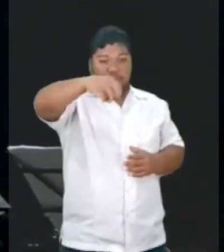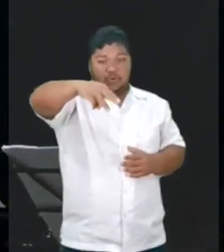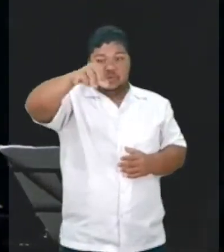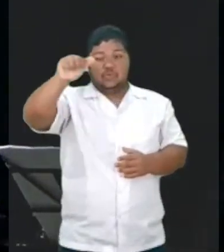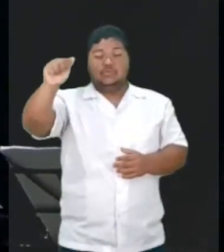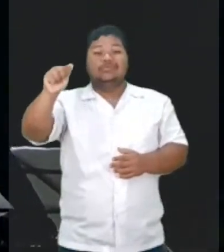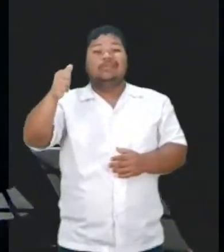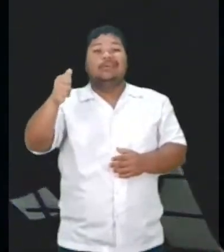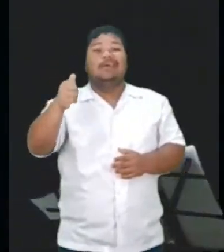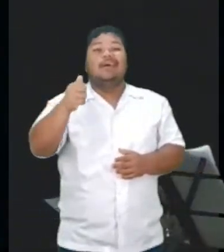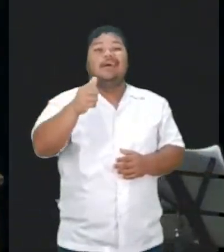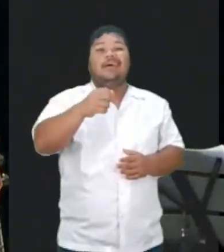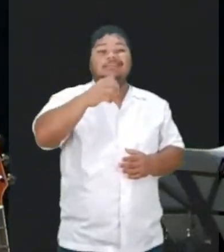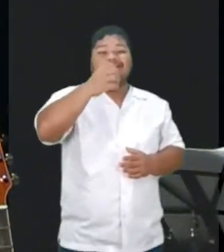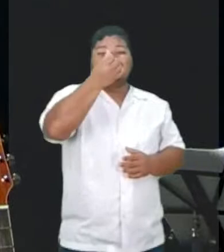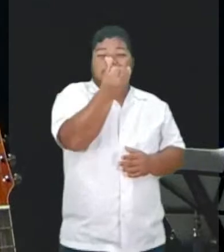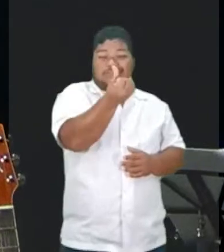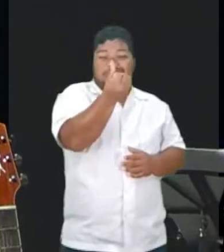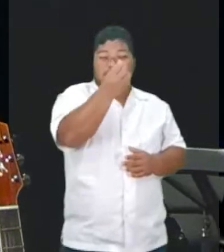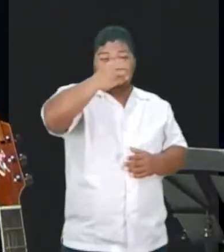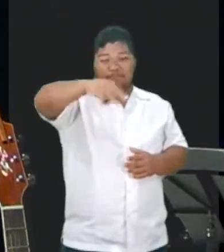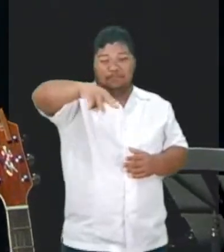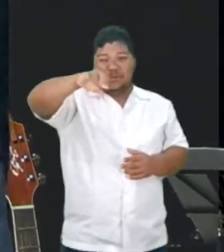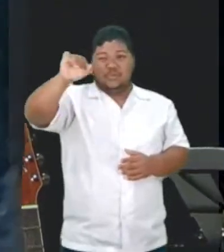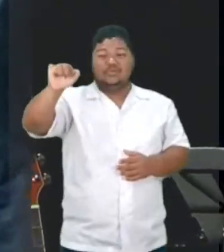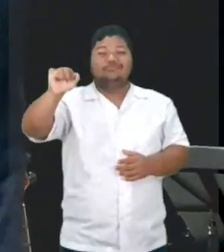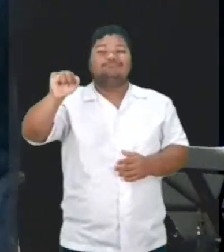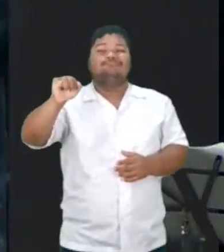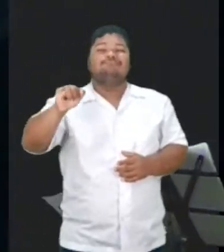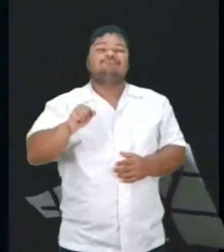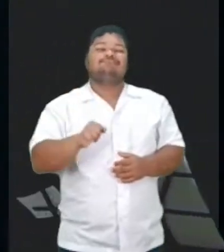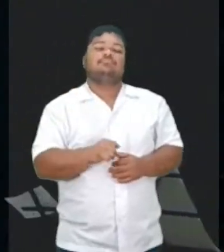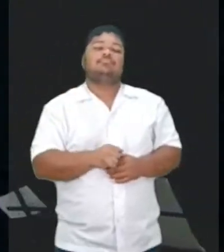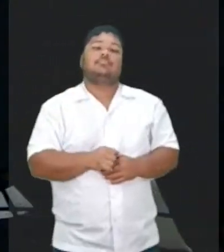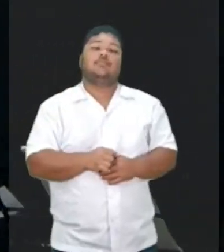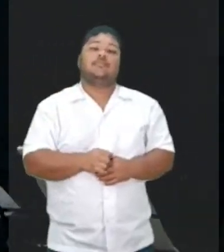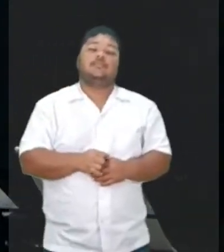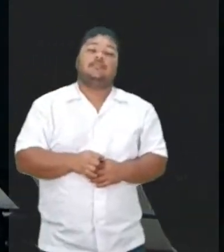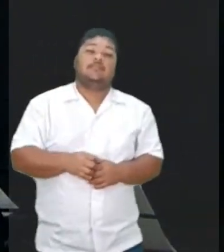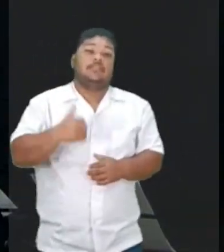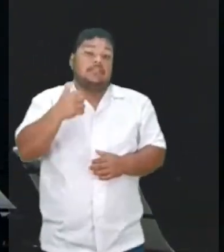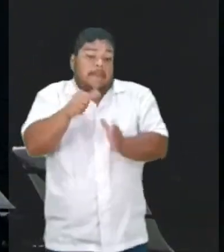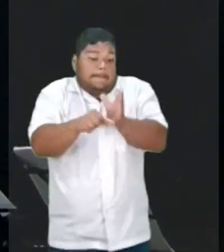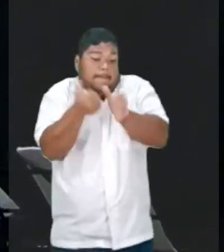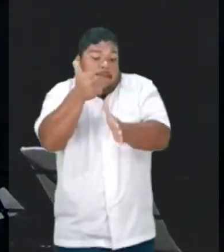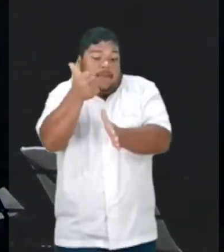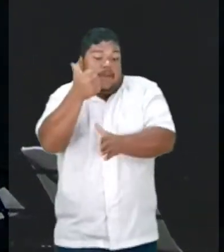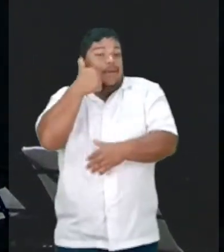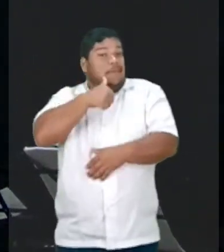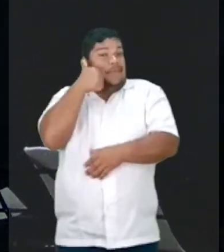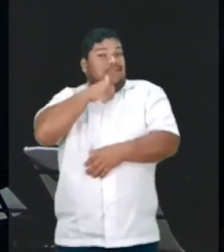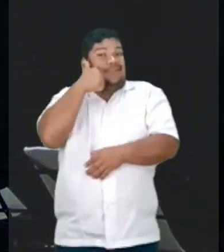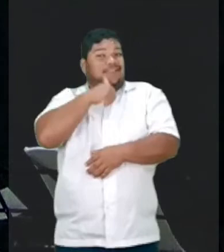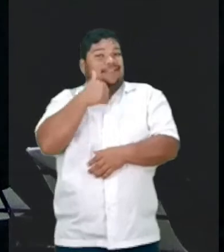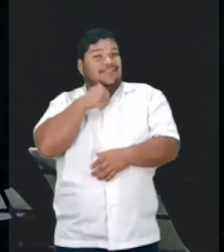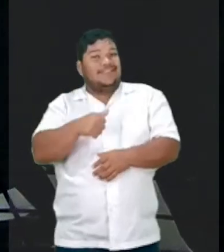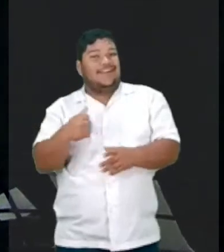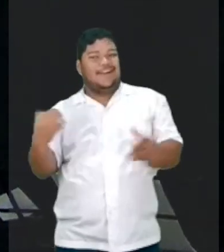6.500 anos de distância da primeira mulher à atualidade